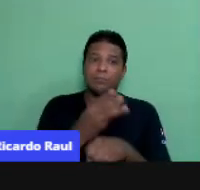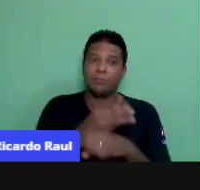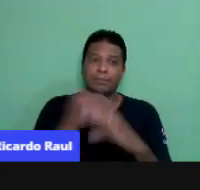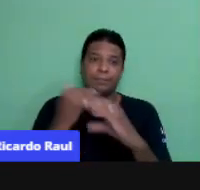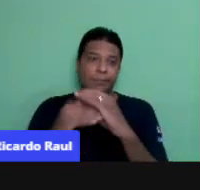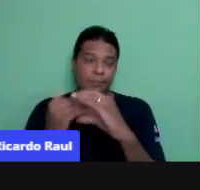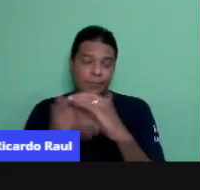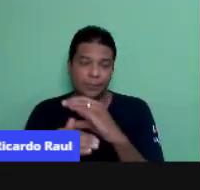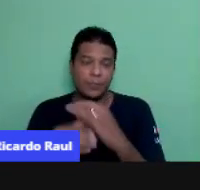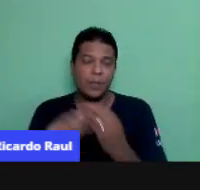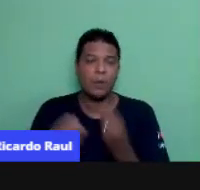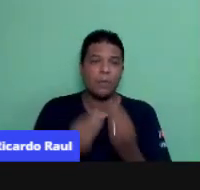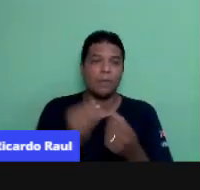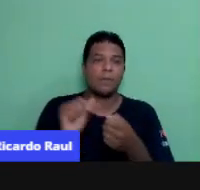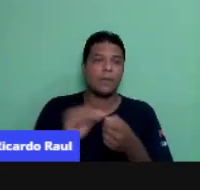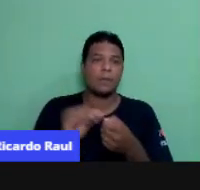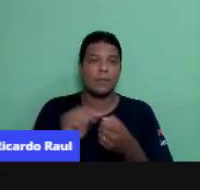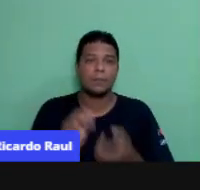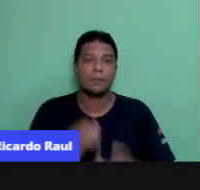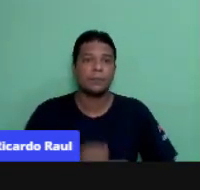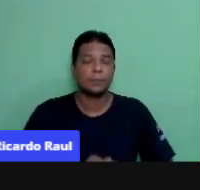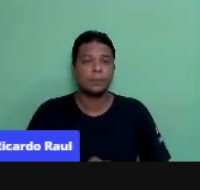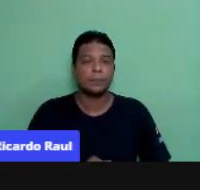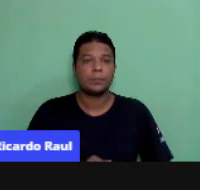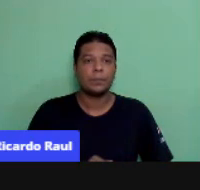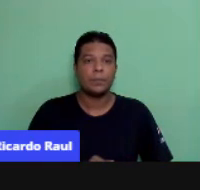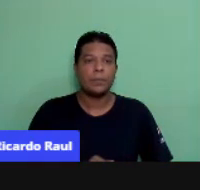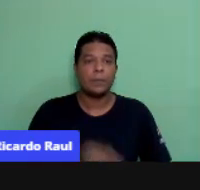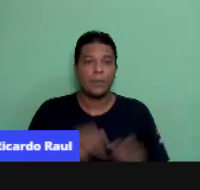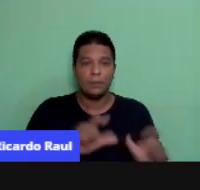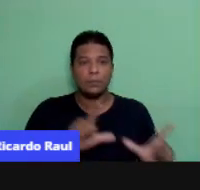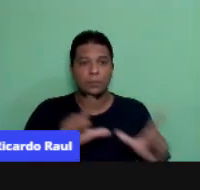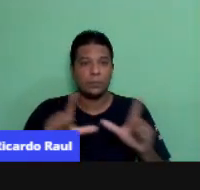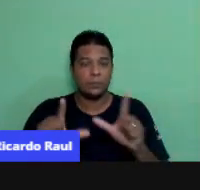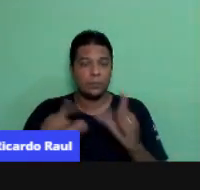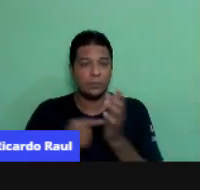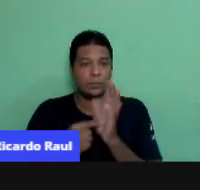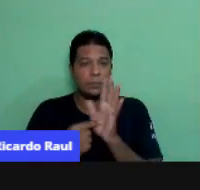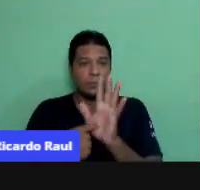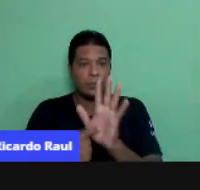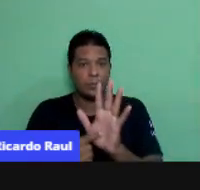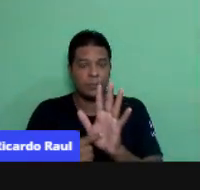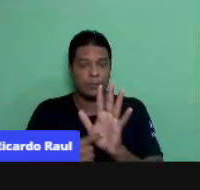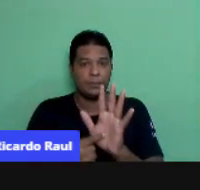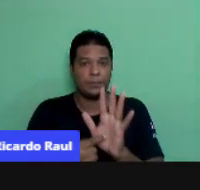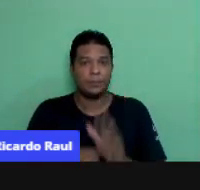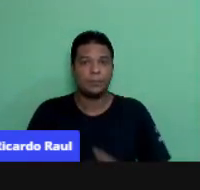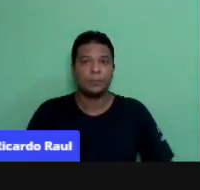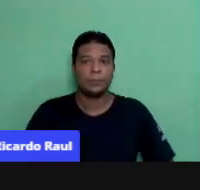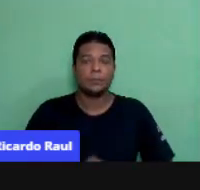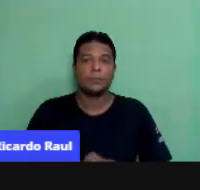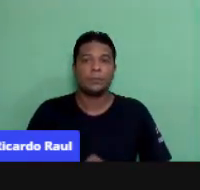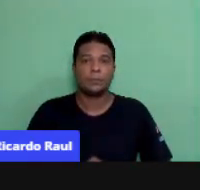nós podemos fazer isso então? Vamos no próximo slide mostrar a sugestão.